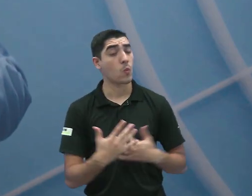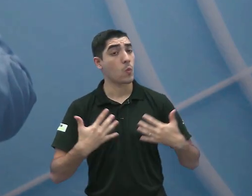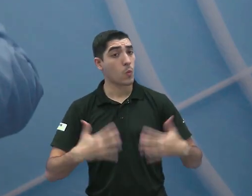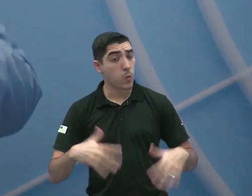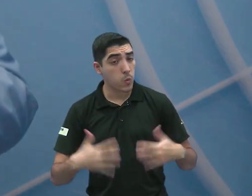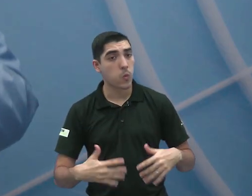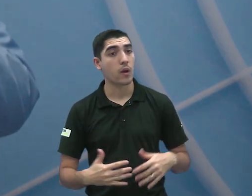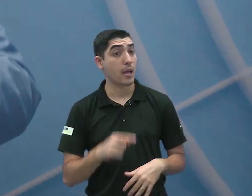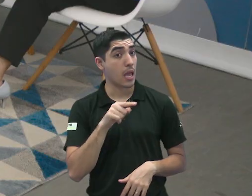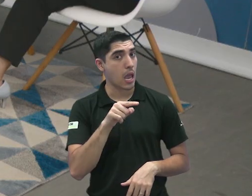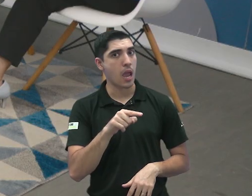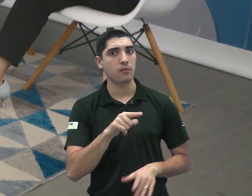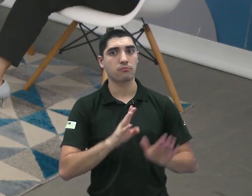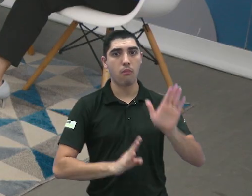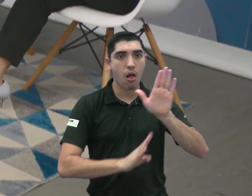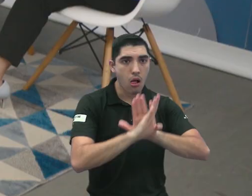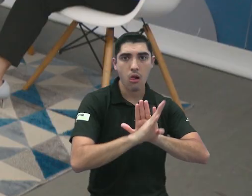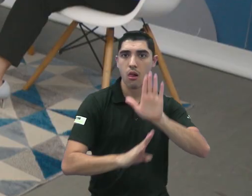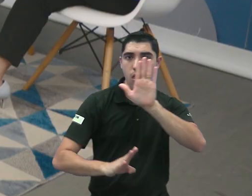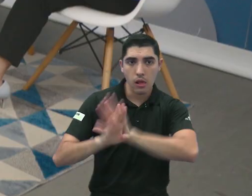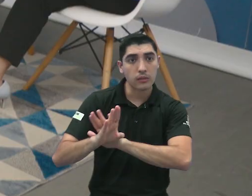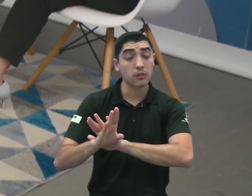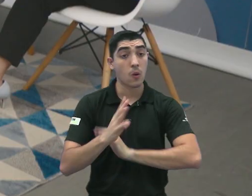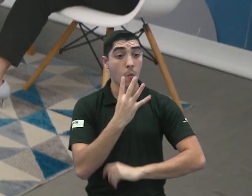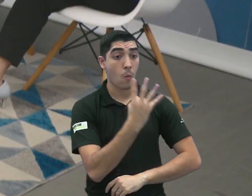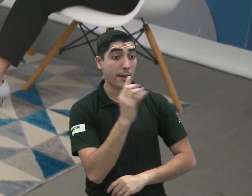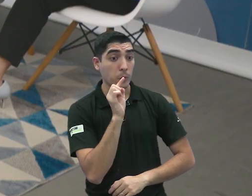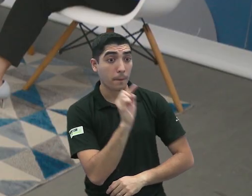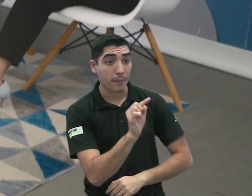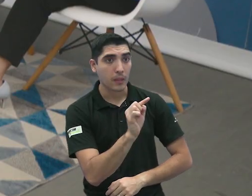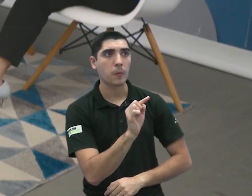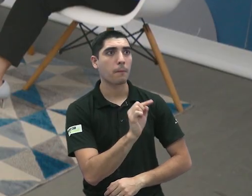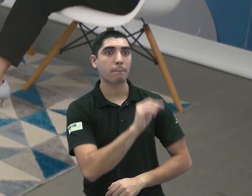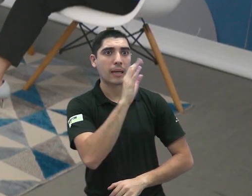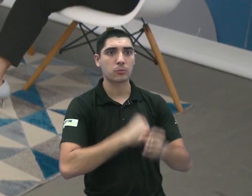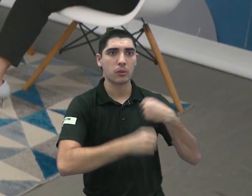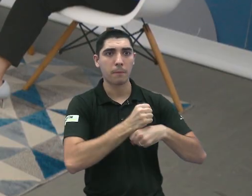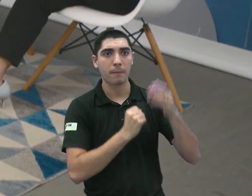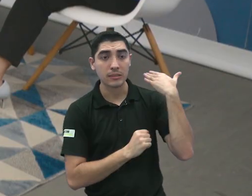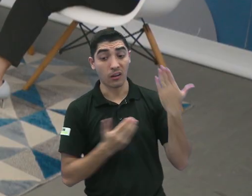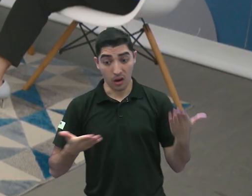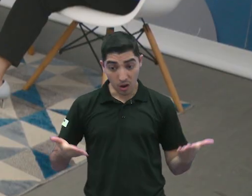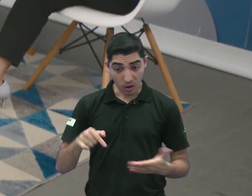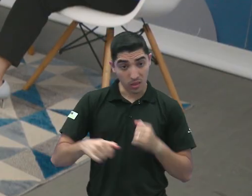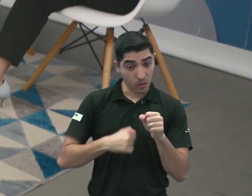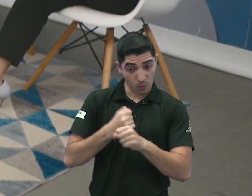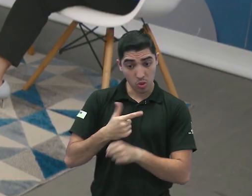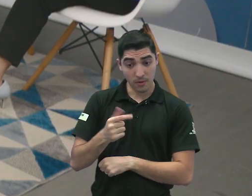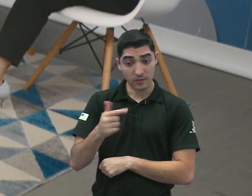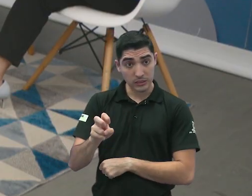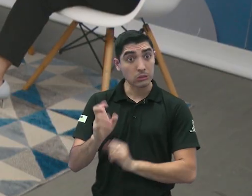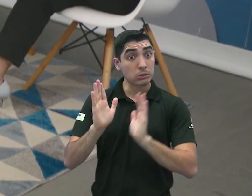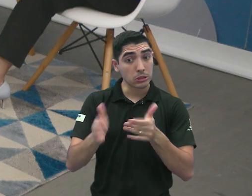situação a gente vê que vem aumentando. Ano passado, mais de 4 mil. Esse ano também já chegando próximo, né? Não acabou o